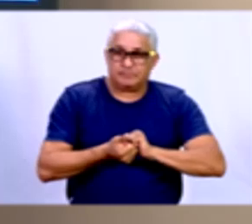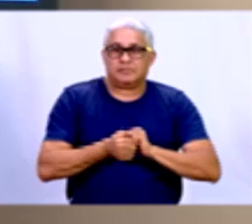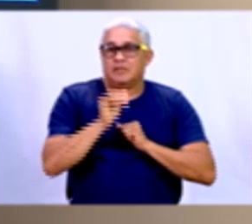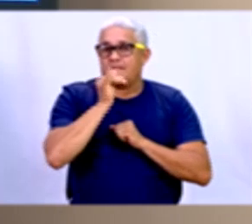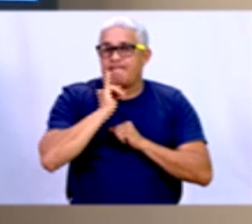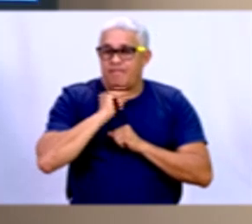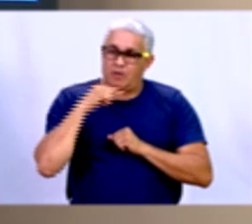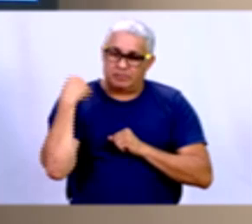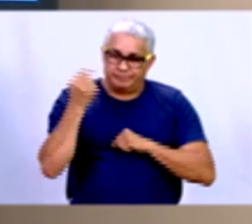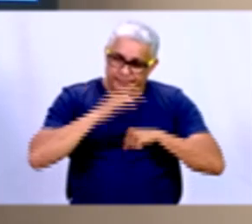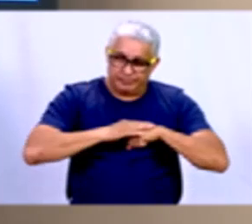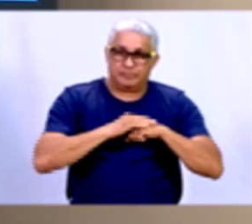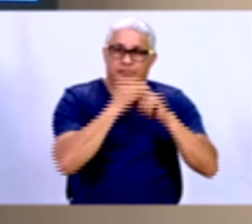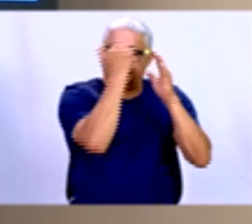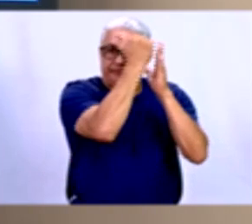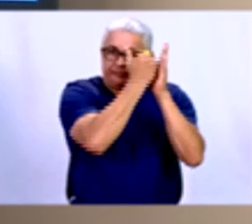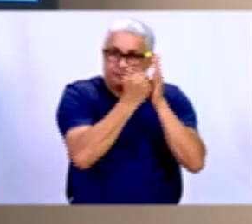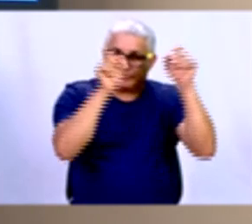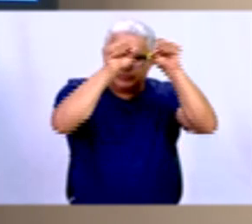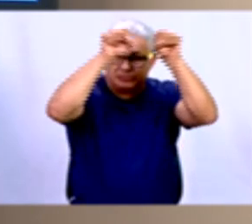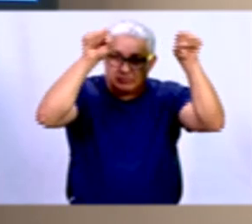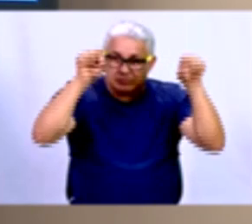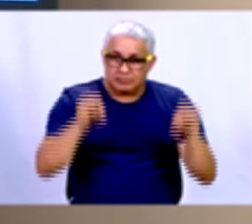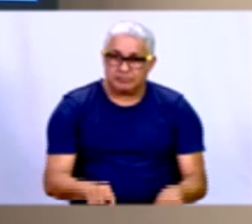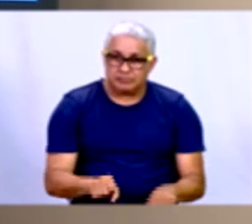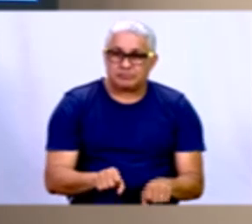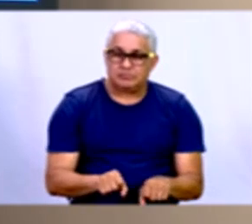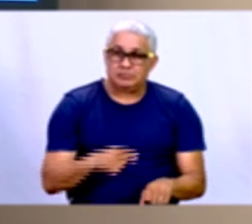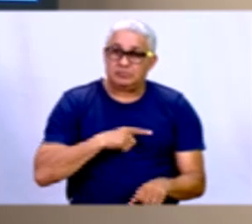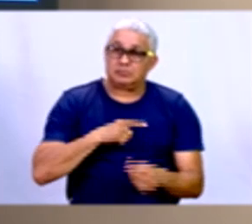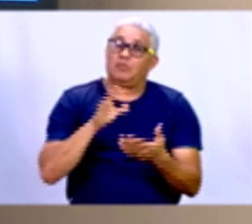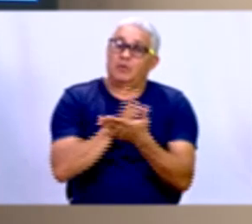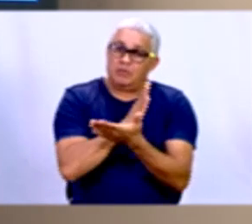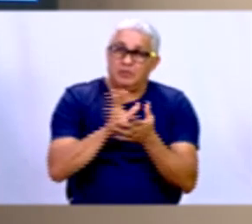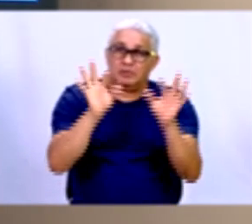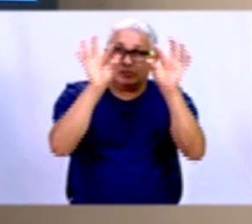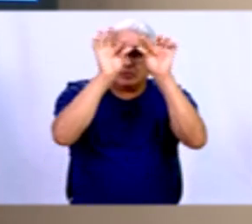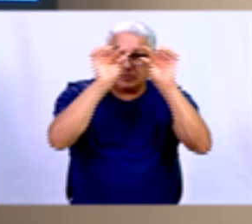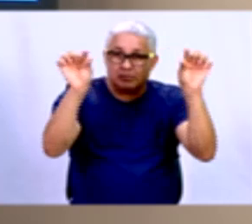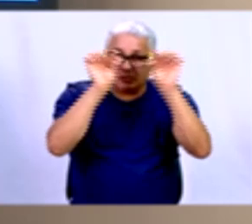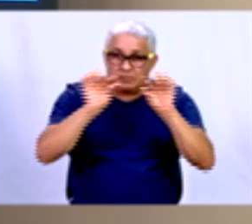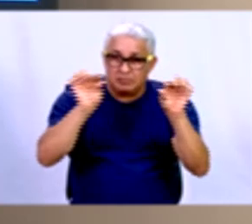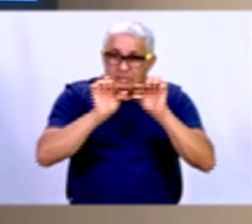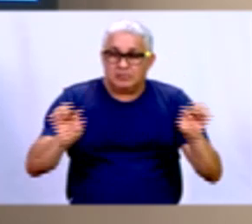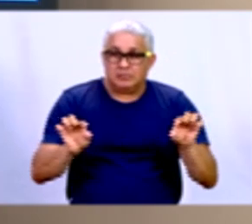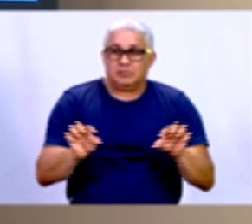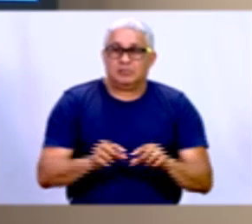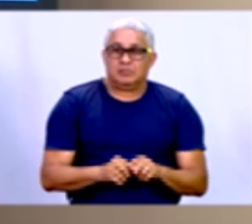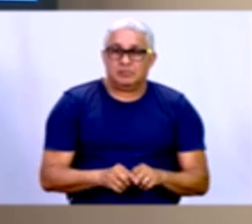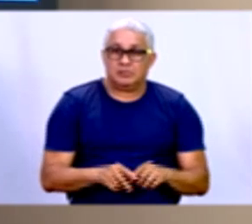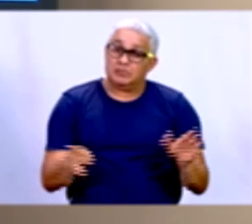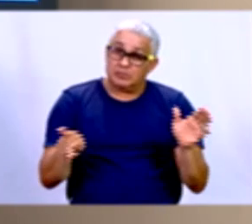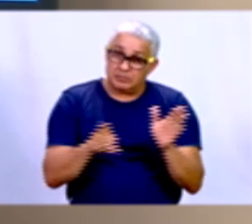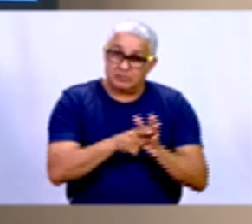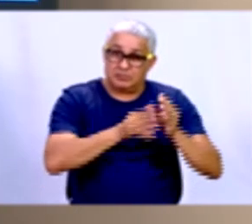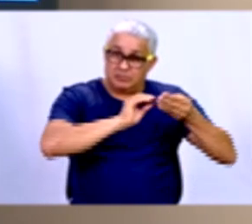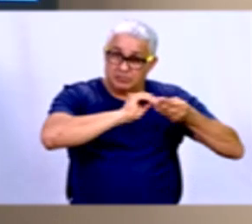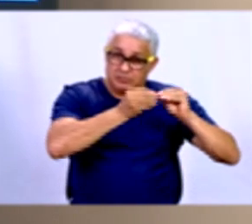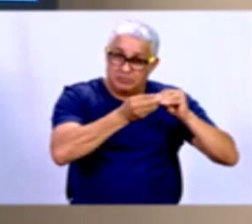nós desenvolvemos sistemas, existem muitas mensagens que partem do banco de